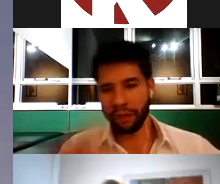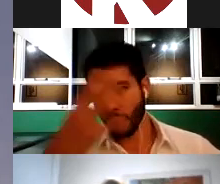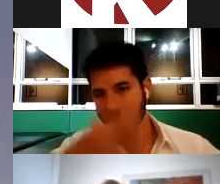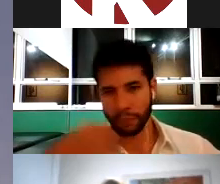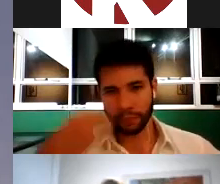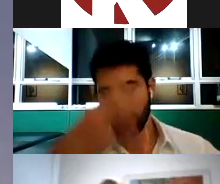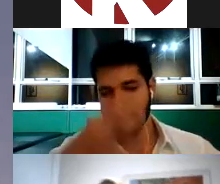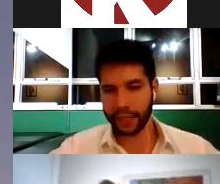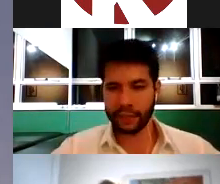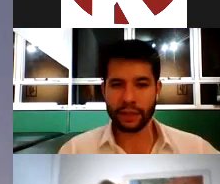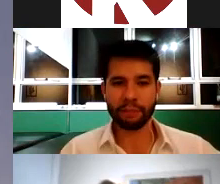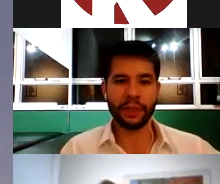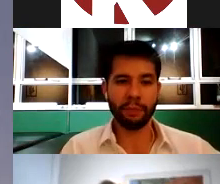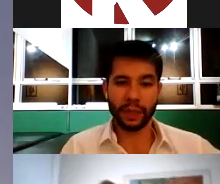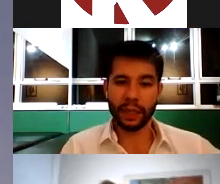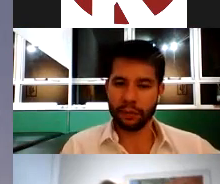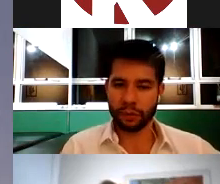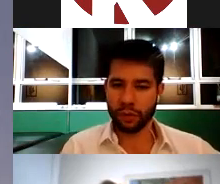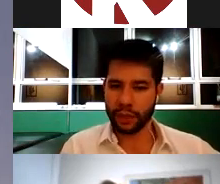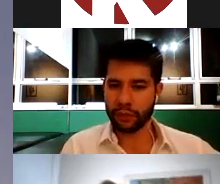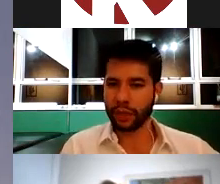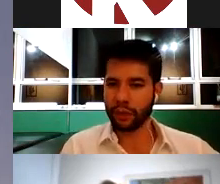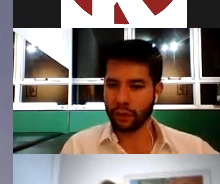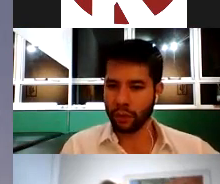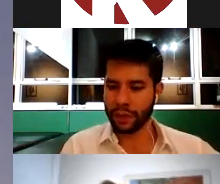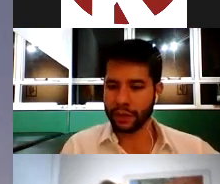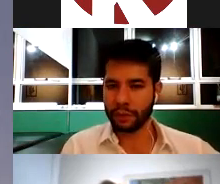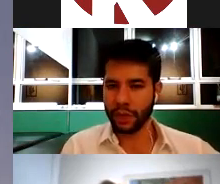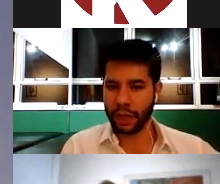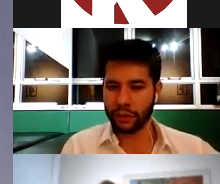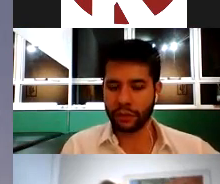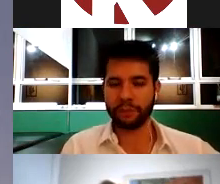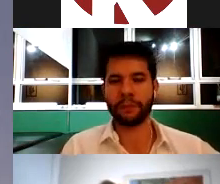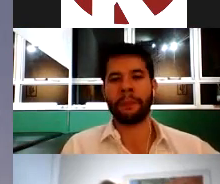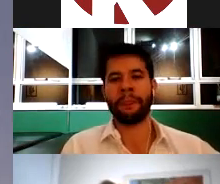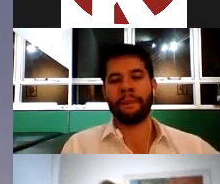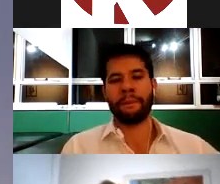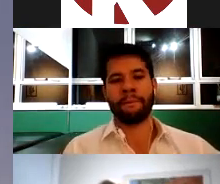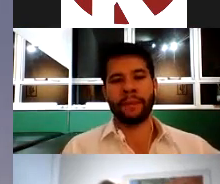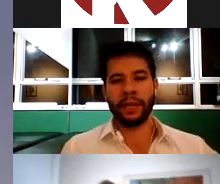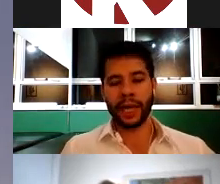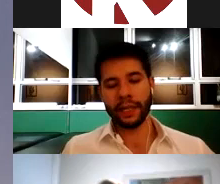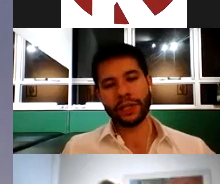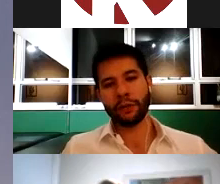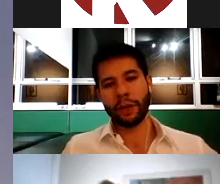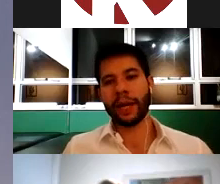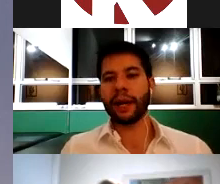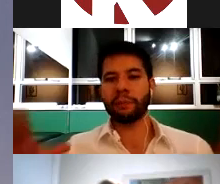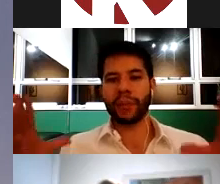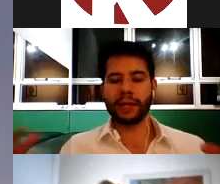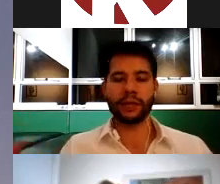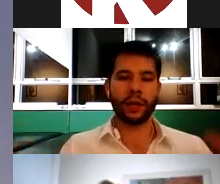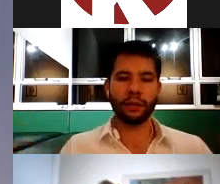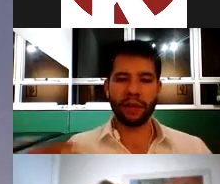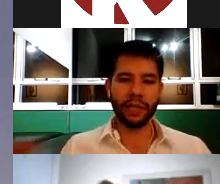do fenótipo, da aparência, que poderiam sugerir o diagnóstico de uma síndrome genética. E aí a gente vai